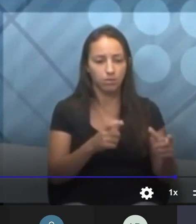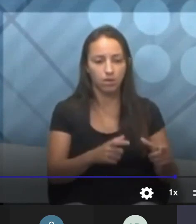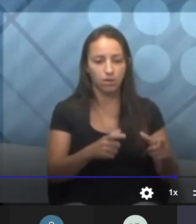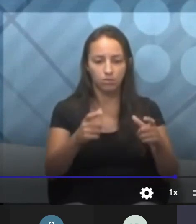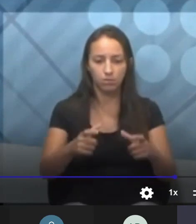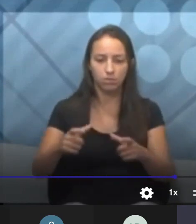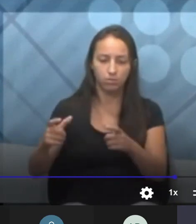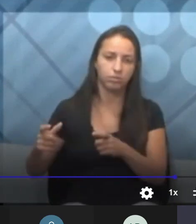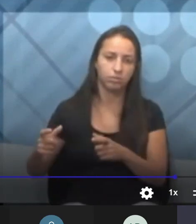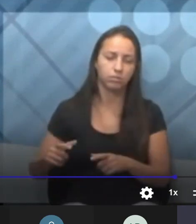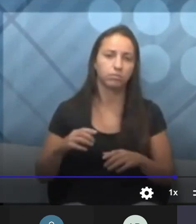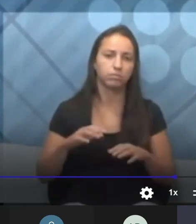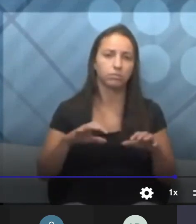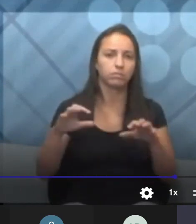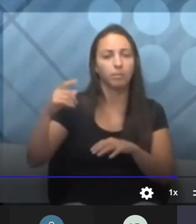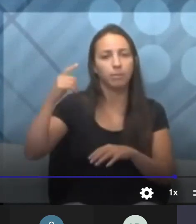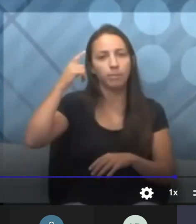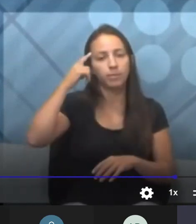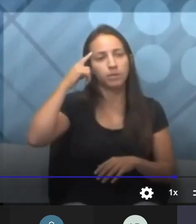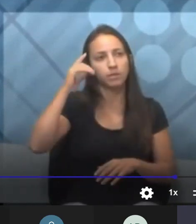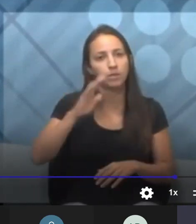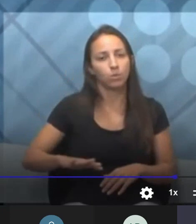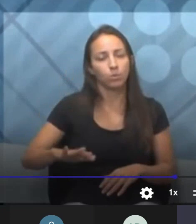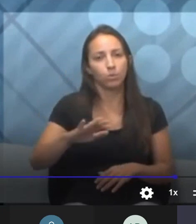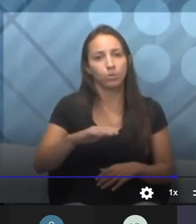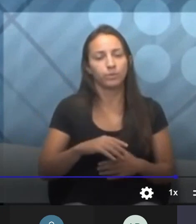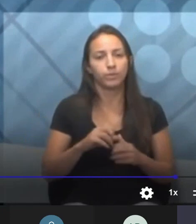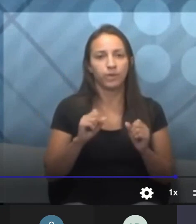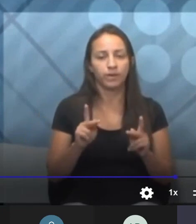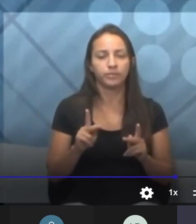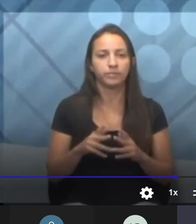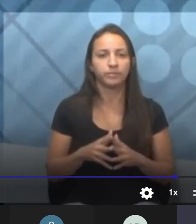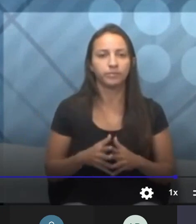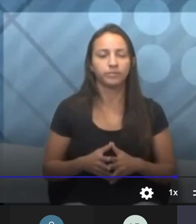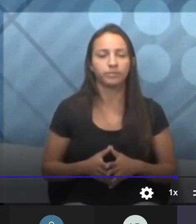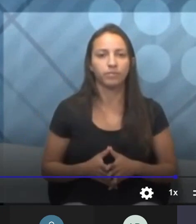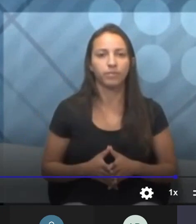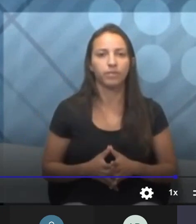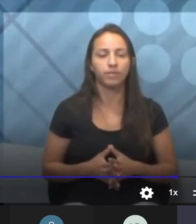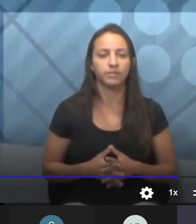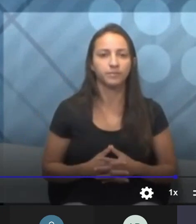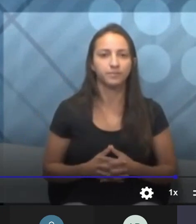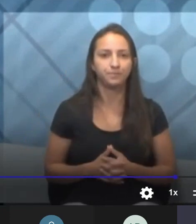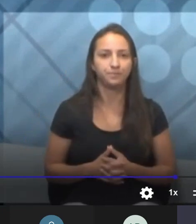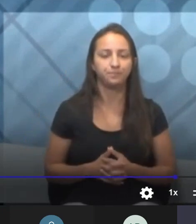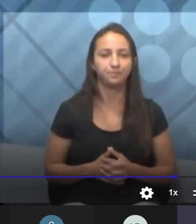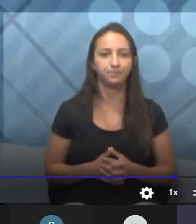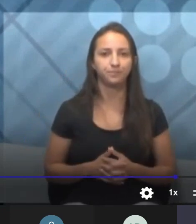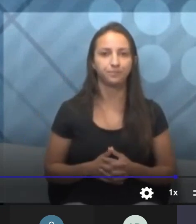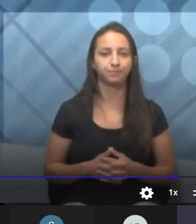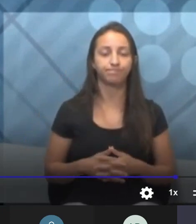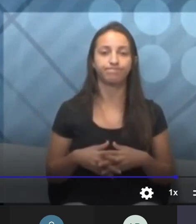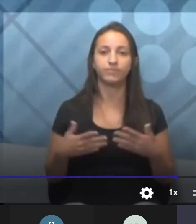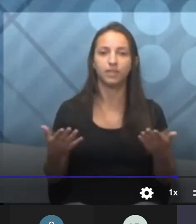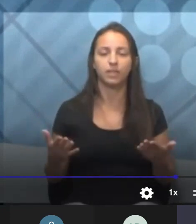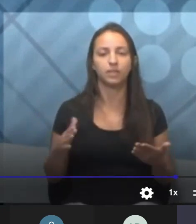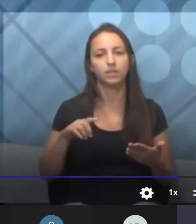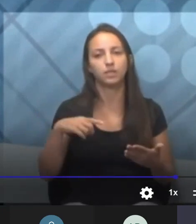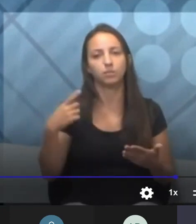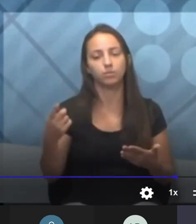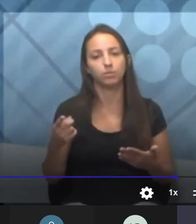né, pensando então nessa aula no todo, serviços e refeitório, serviços e alimentação, melhor dizendo, tá bem? E aí